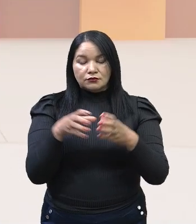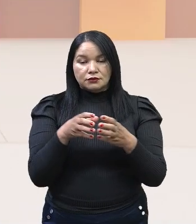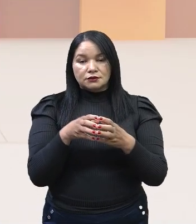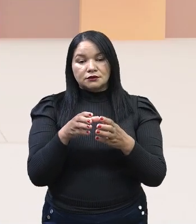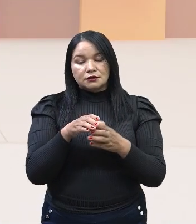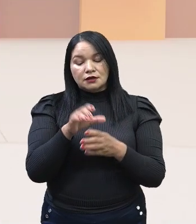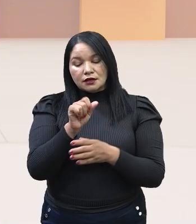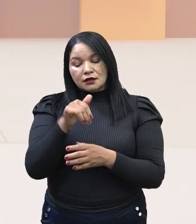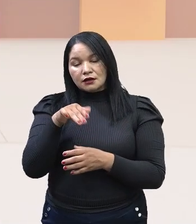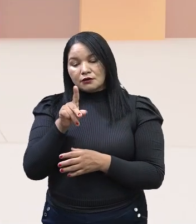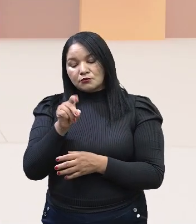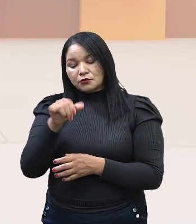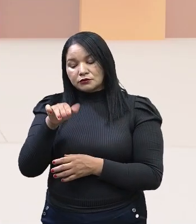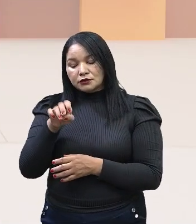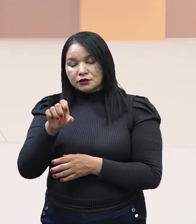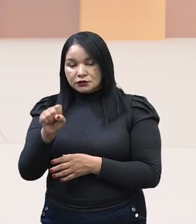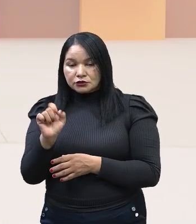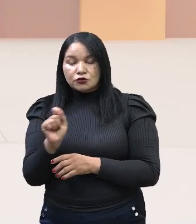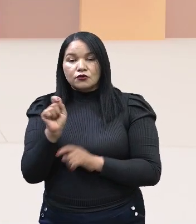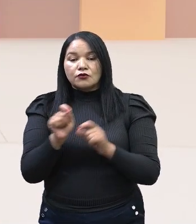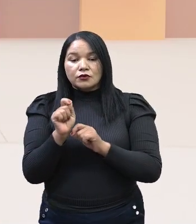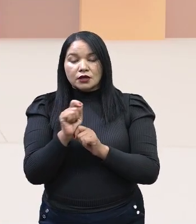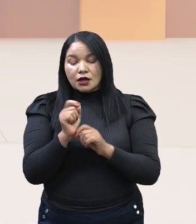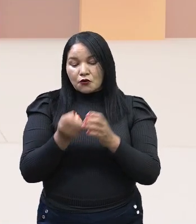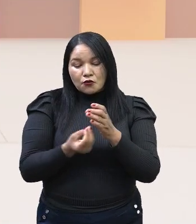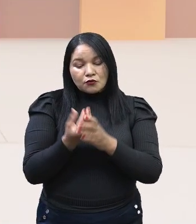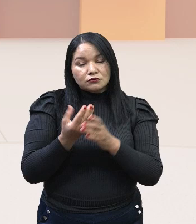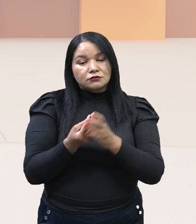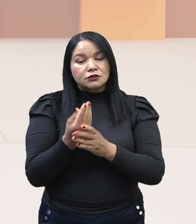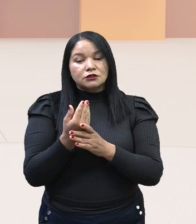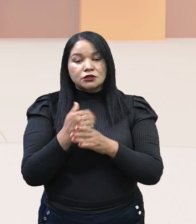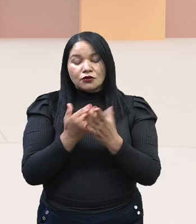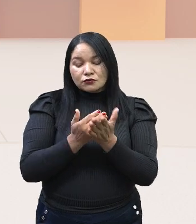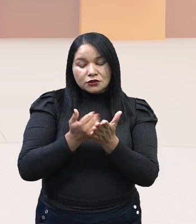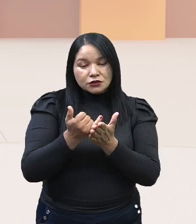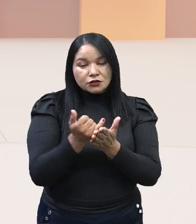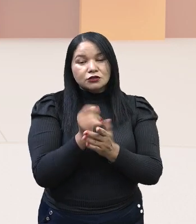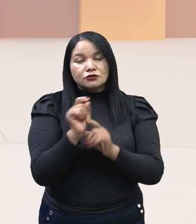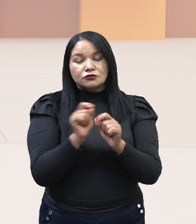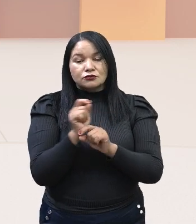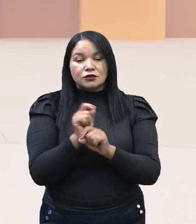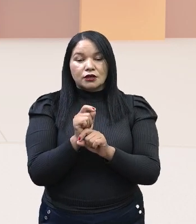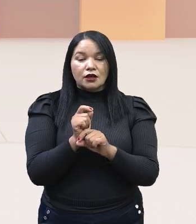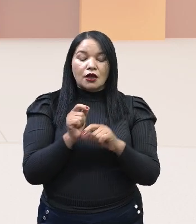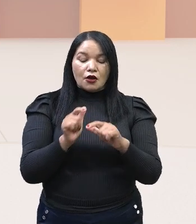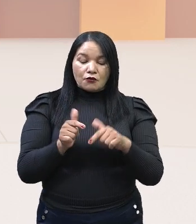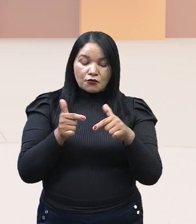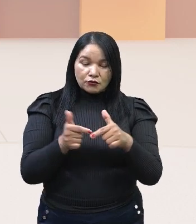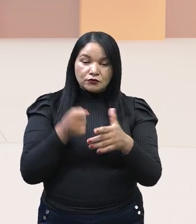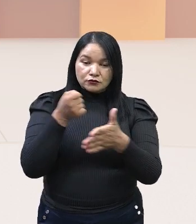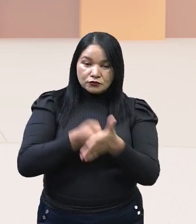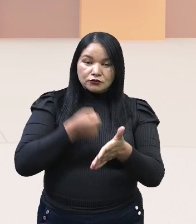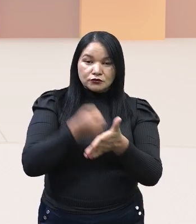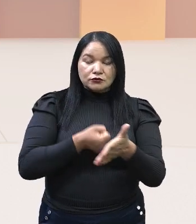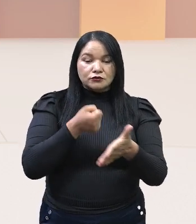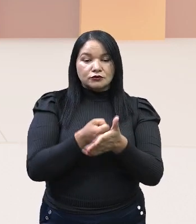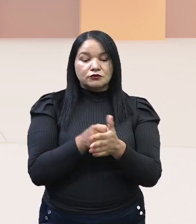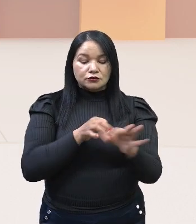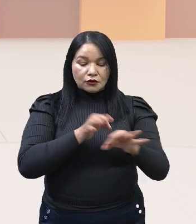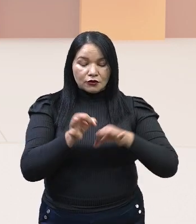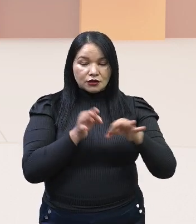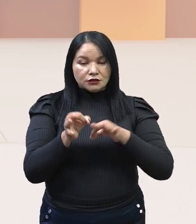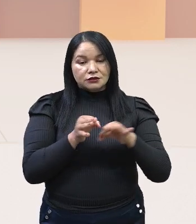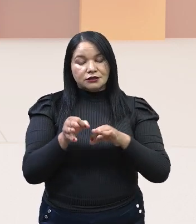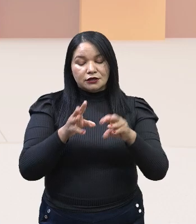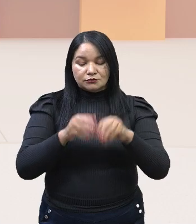aí uma forma embrionária do movimento, esses movimentos por luta, né, por luta organizada de